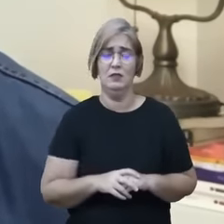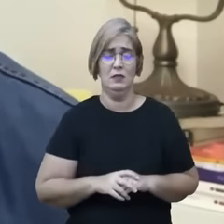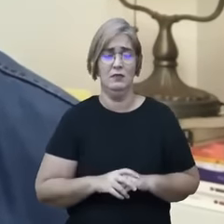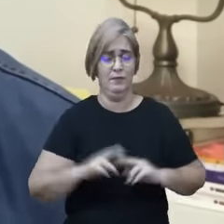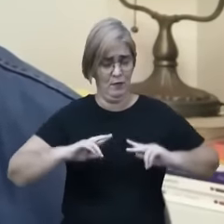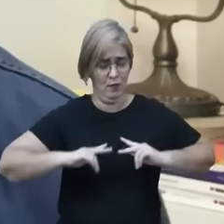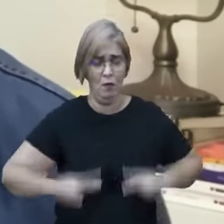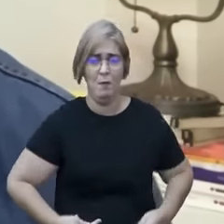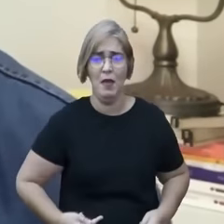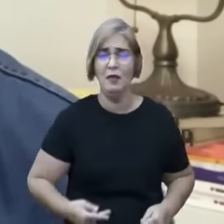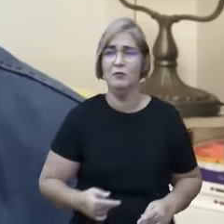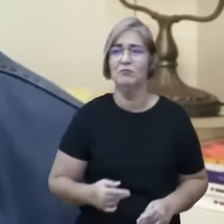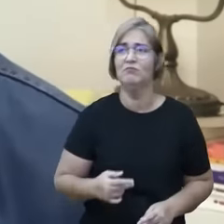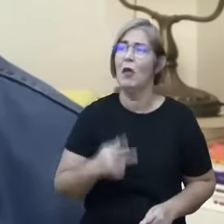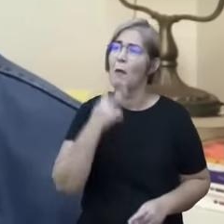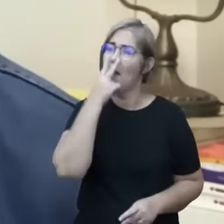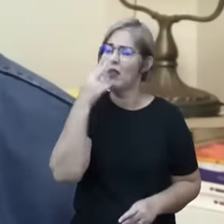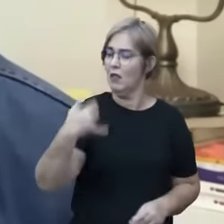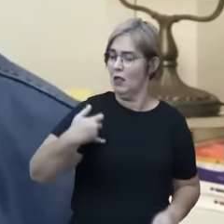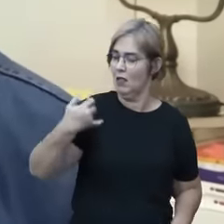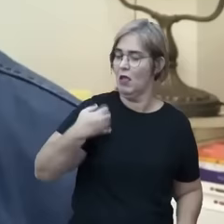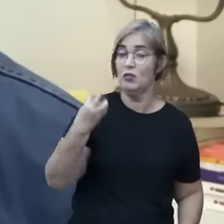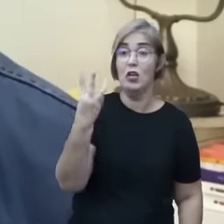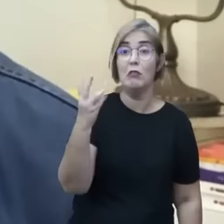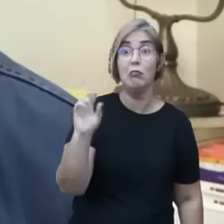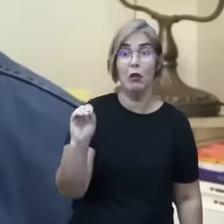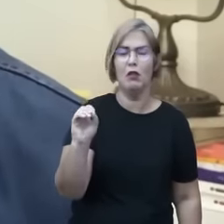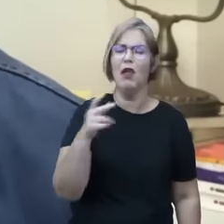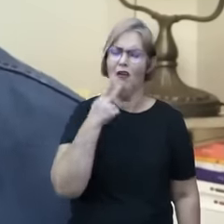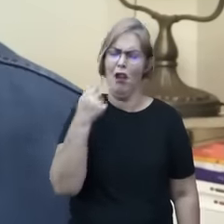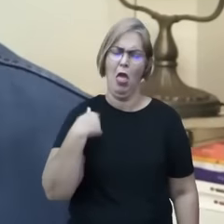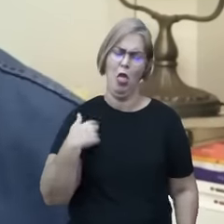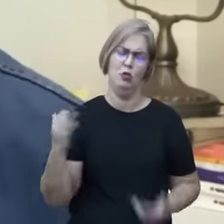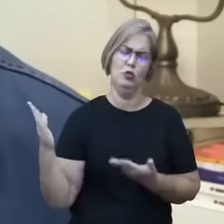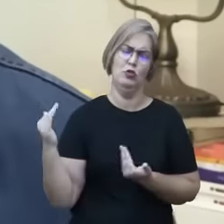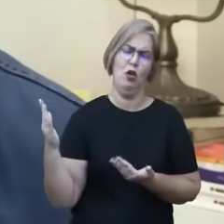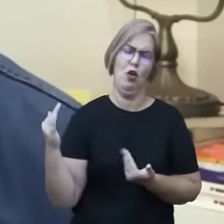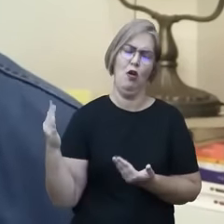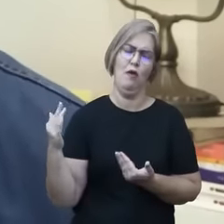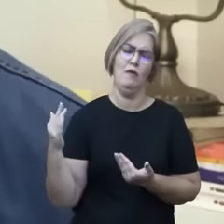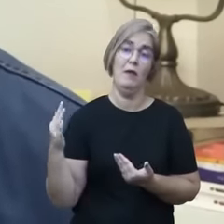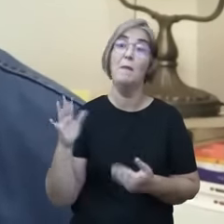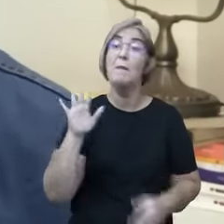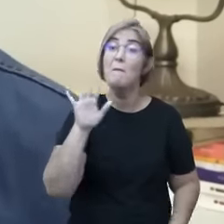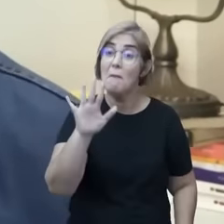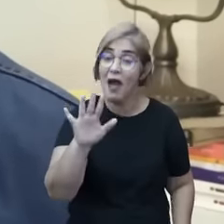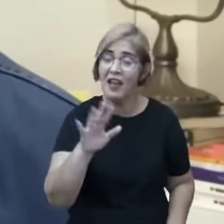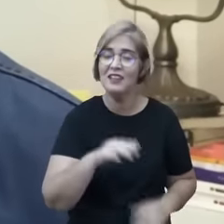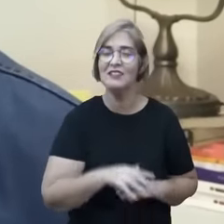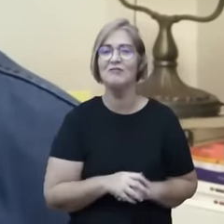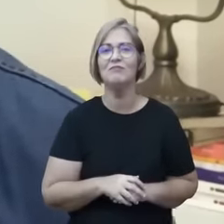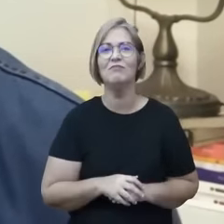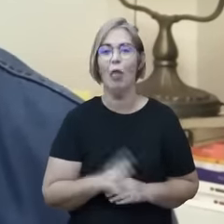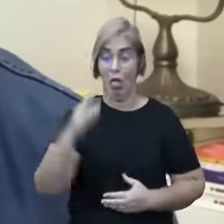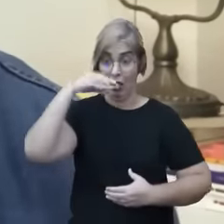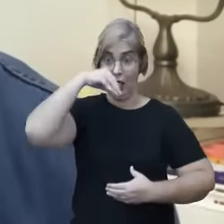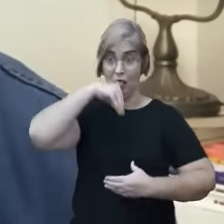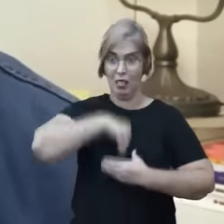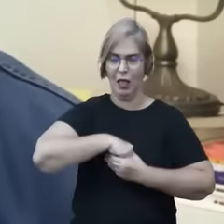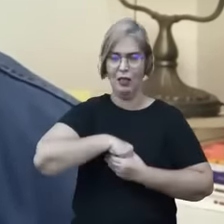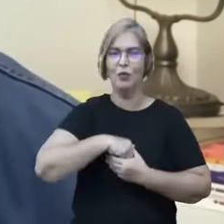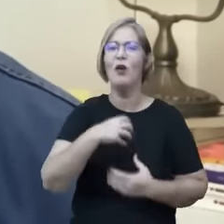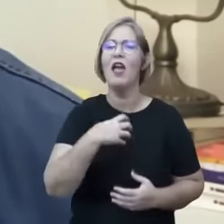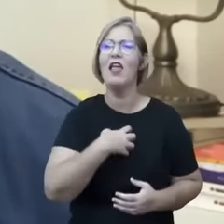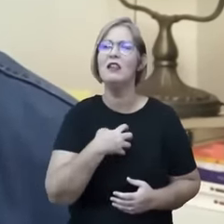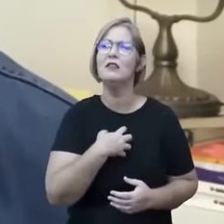anos, afirma assim sua juventude, mas no mesmo movimento situa-se em relação ao